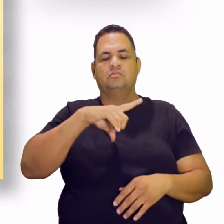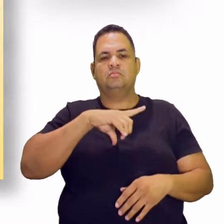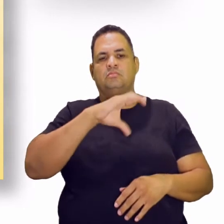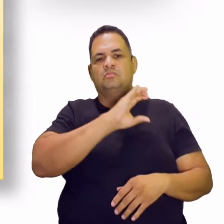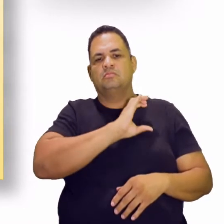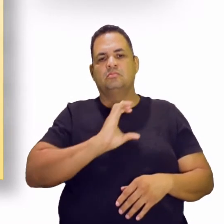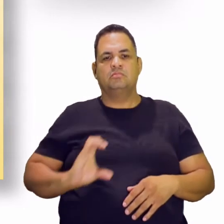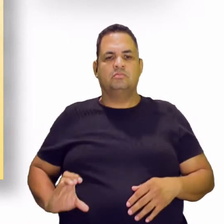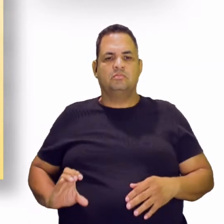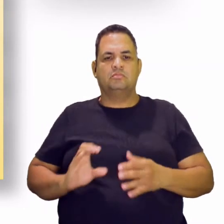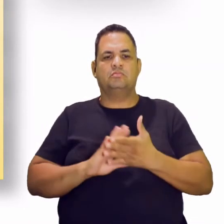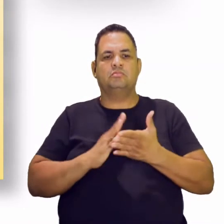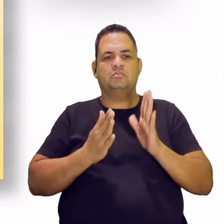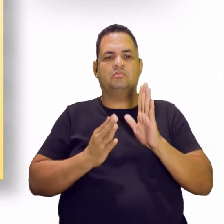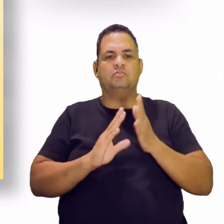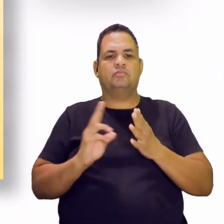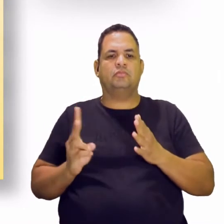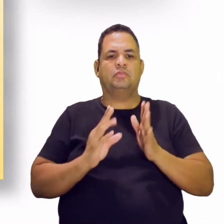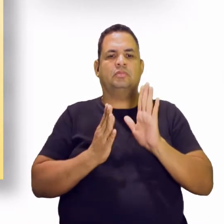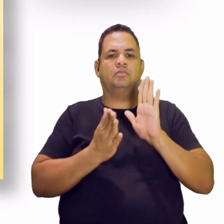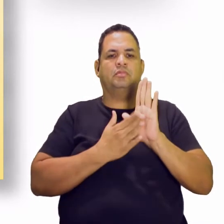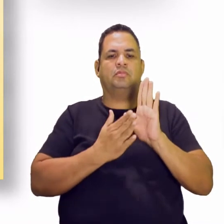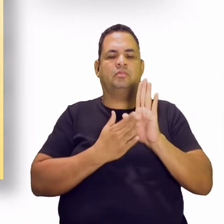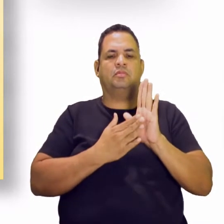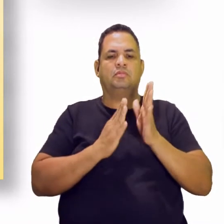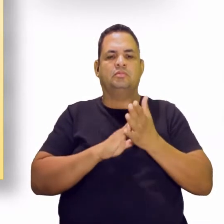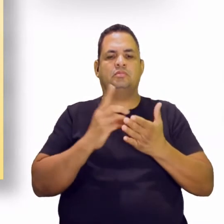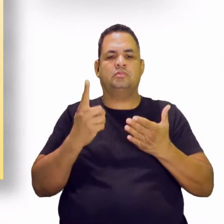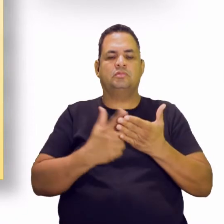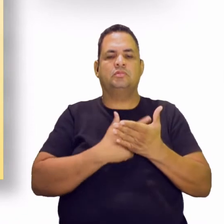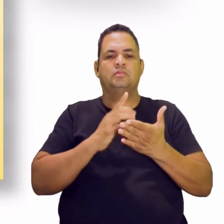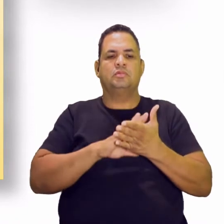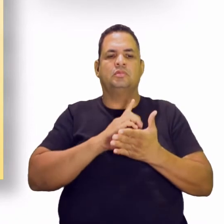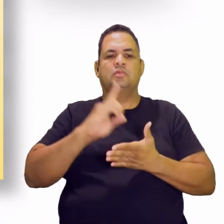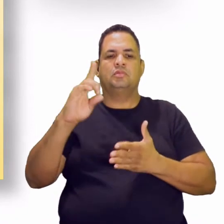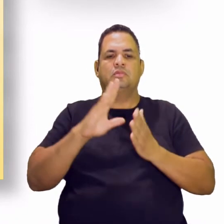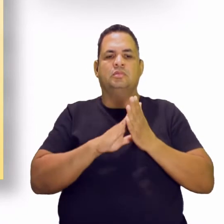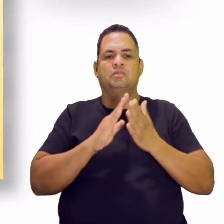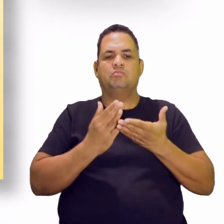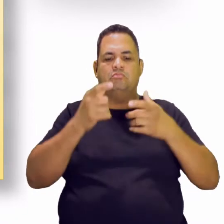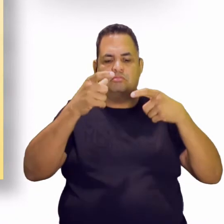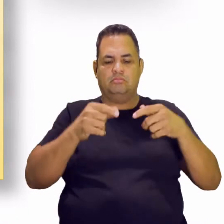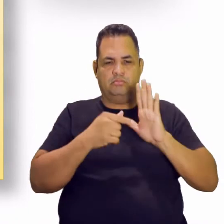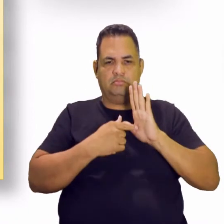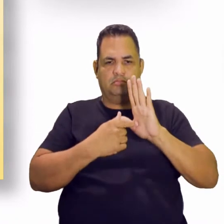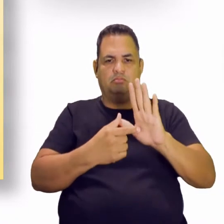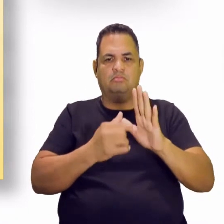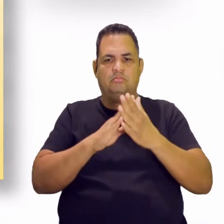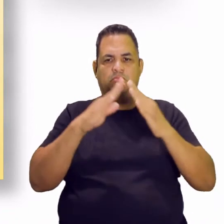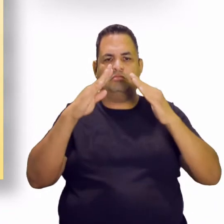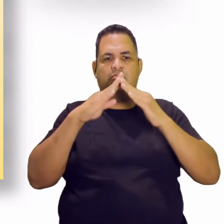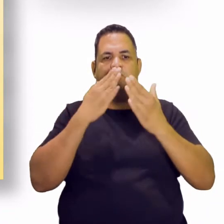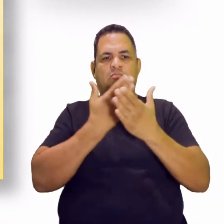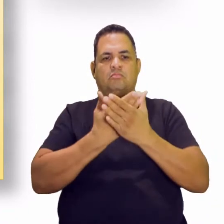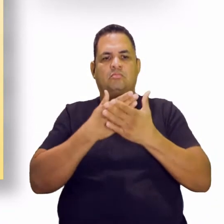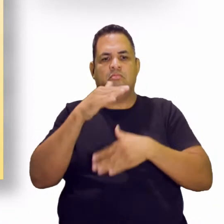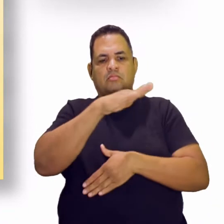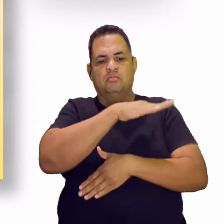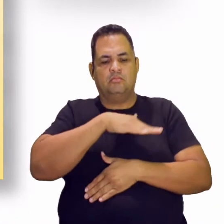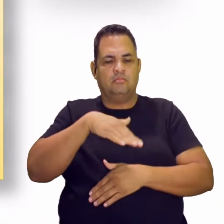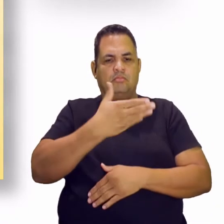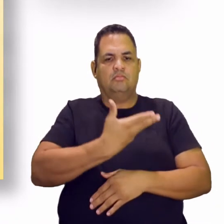a valorização dos textos bíblicos. Locais de apresentação eram nas escolas, nos